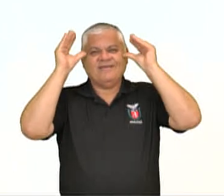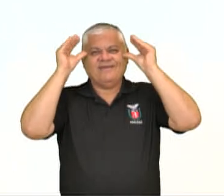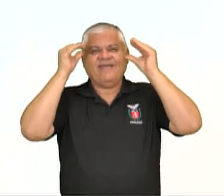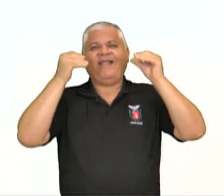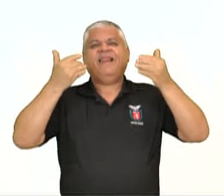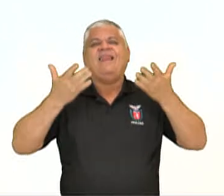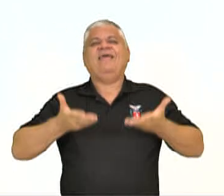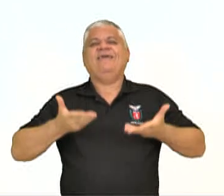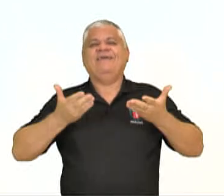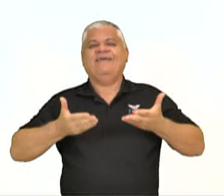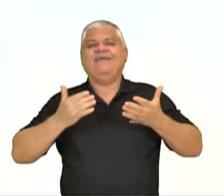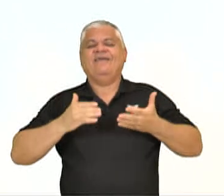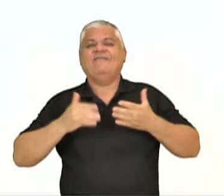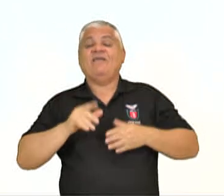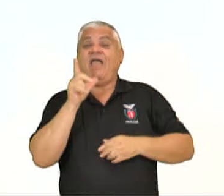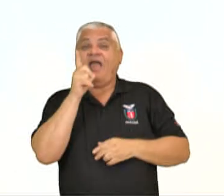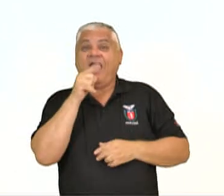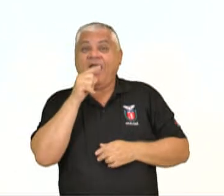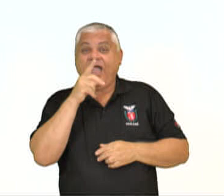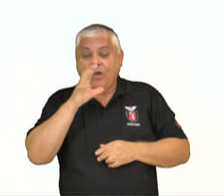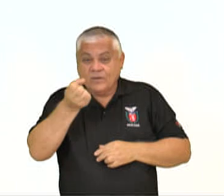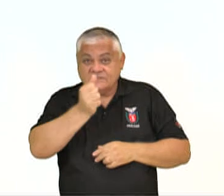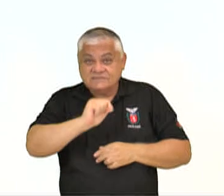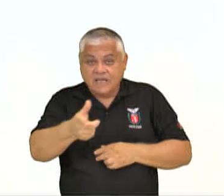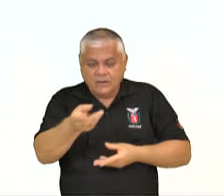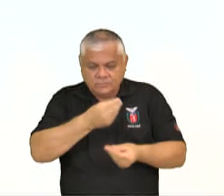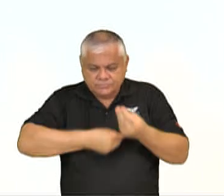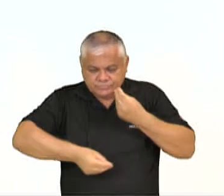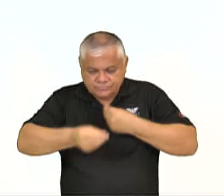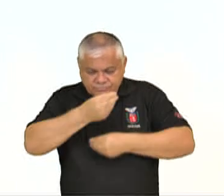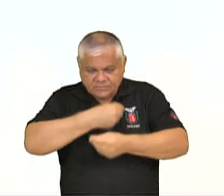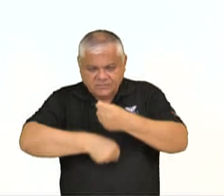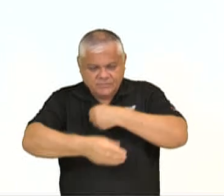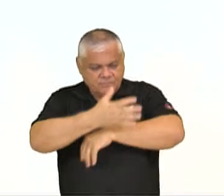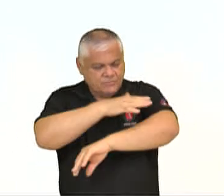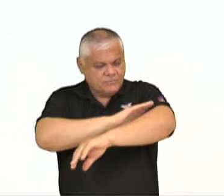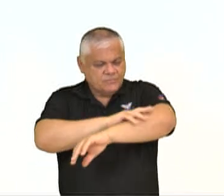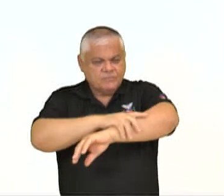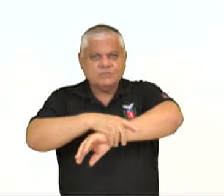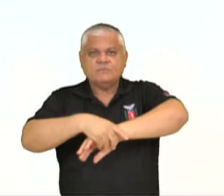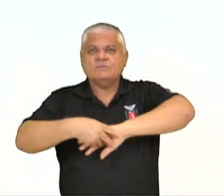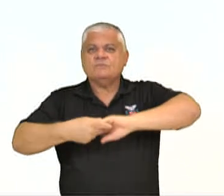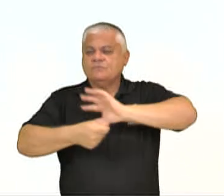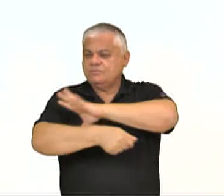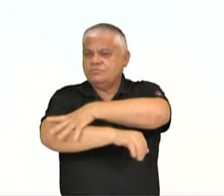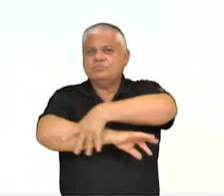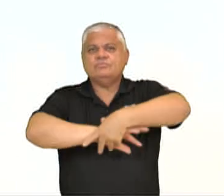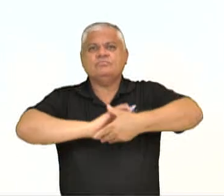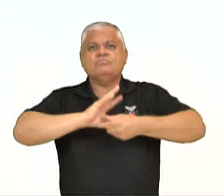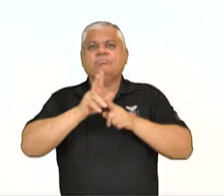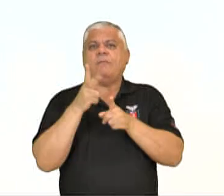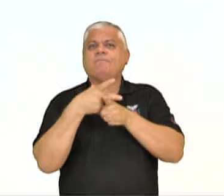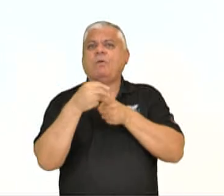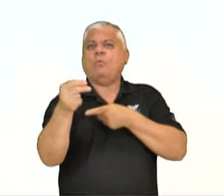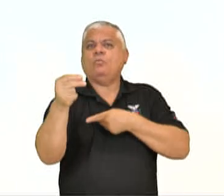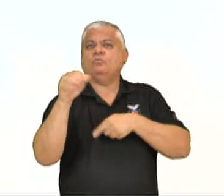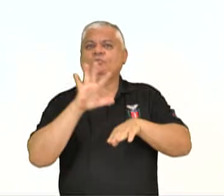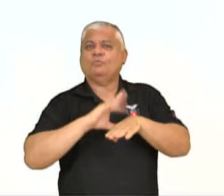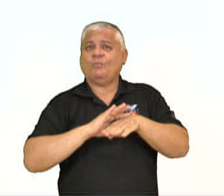em contato com a água salgada do mar, fortalecemos a pele e combatemos doença. Olha que